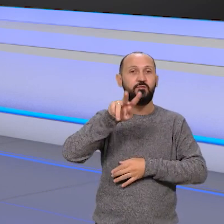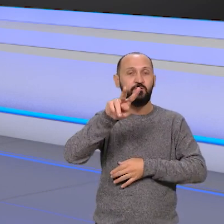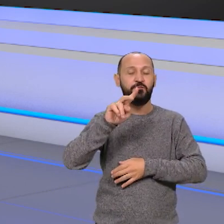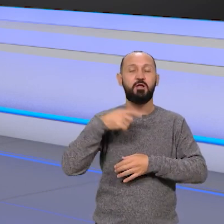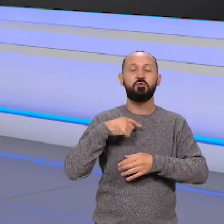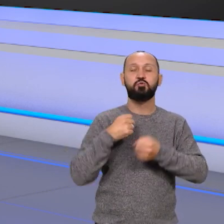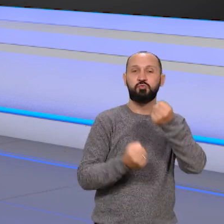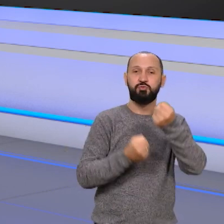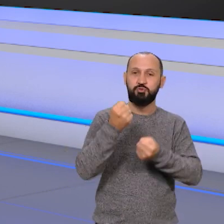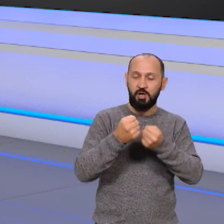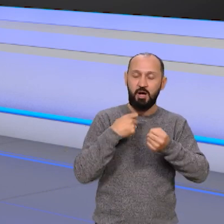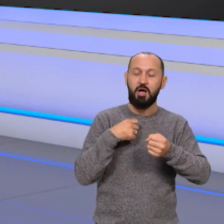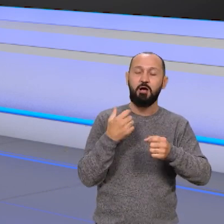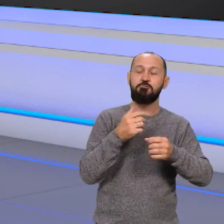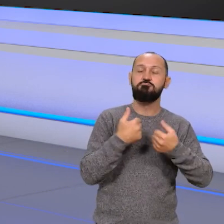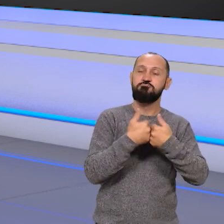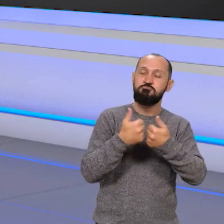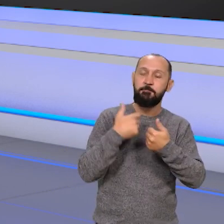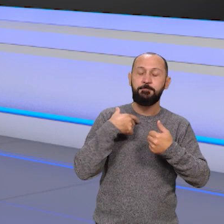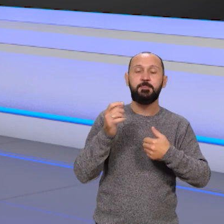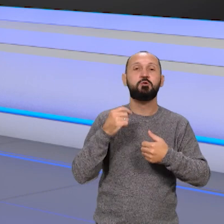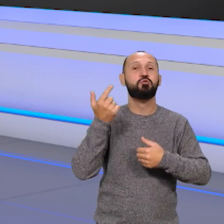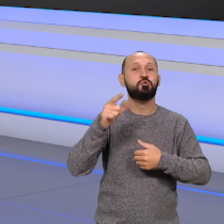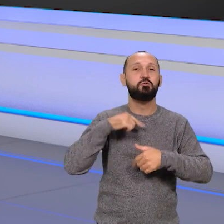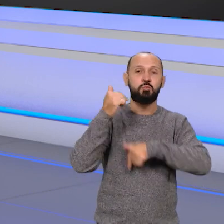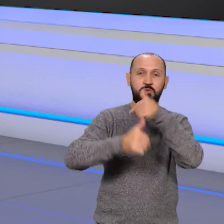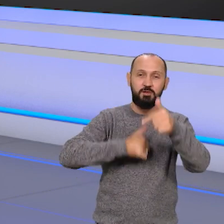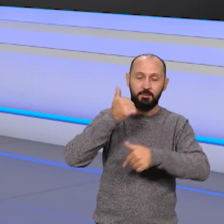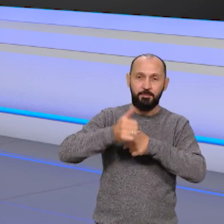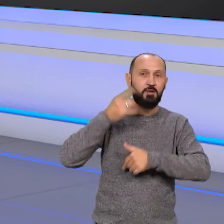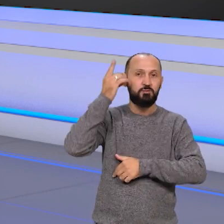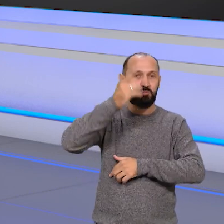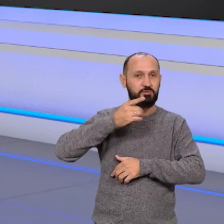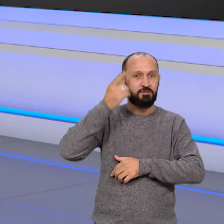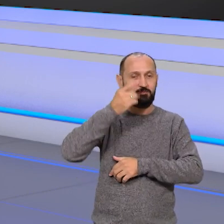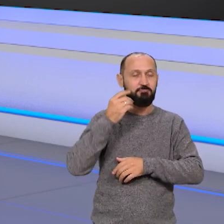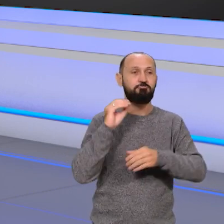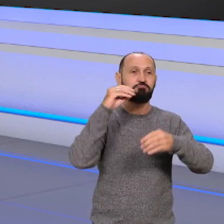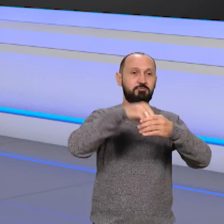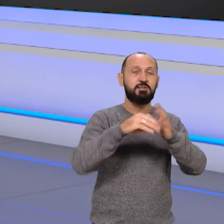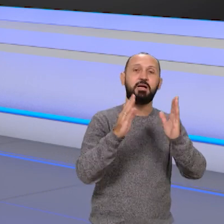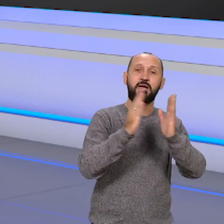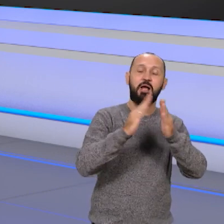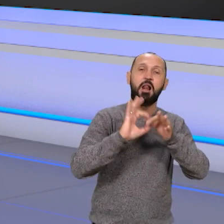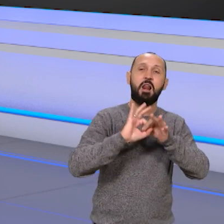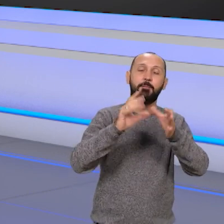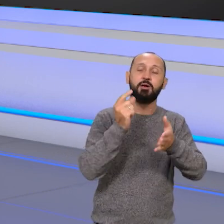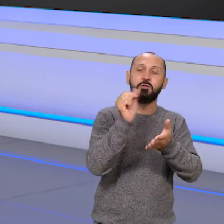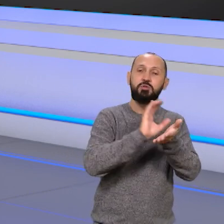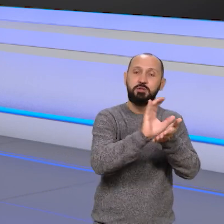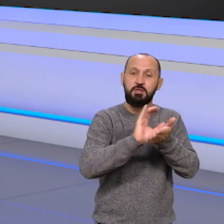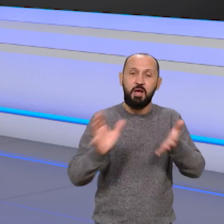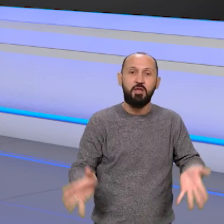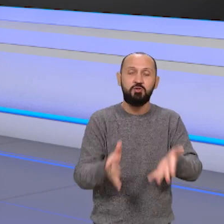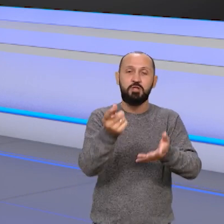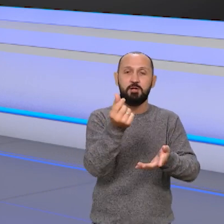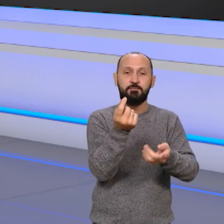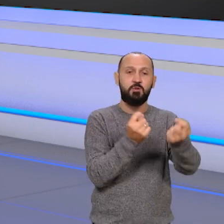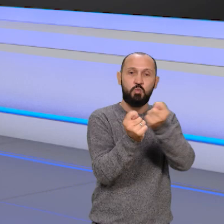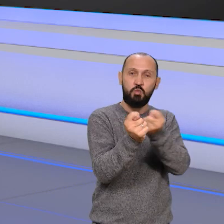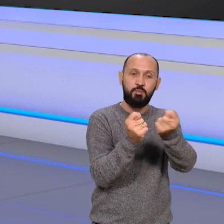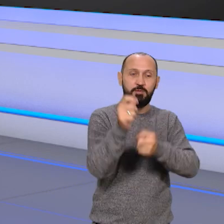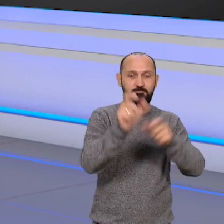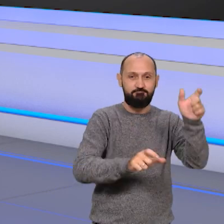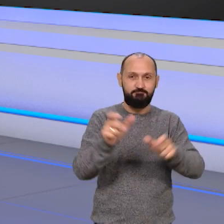o GNV. Mais uma vez, o trabalho parlamentar chegando aos lares sumatogrossenses na concessão de incentivos que